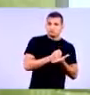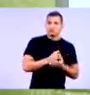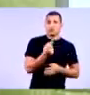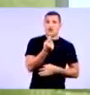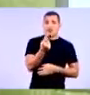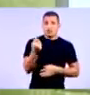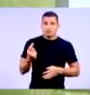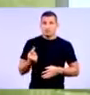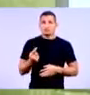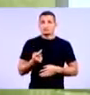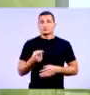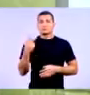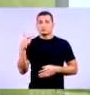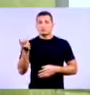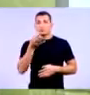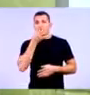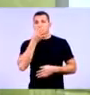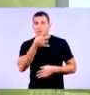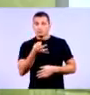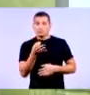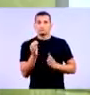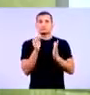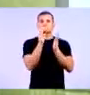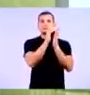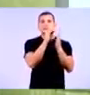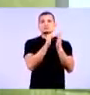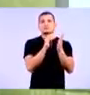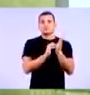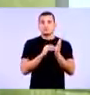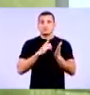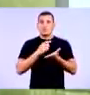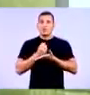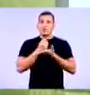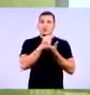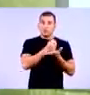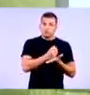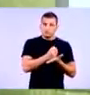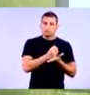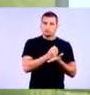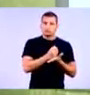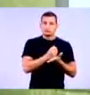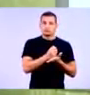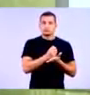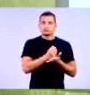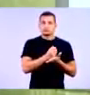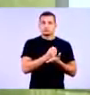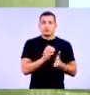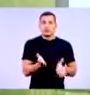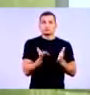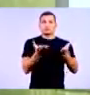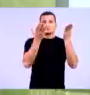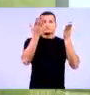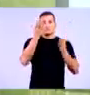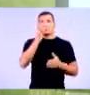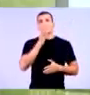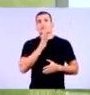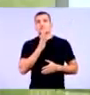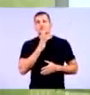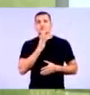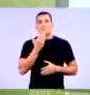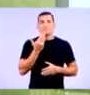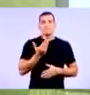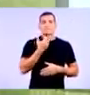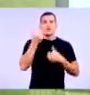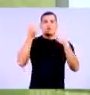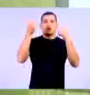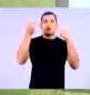um postando o seu ponto de vista estará cooperando para a construção do conhecimento, para melhorar o que